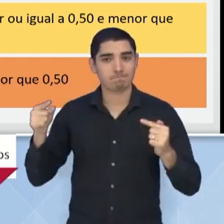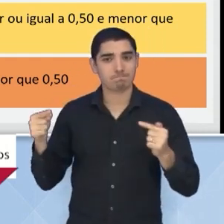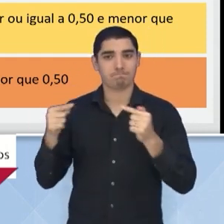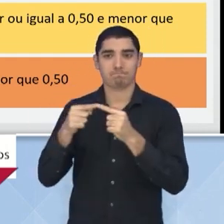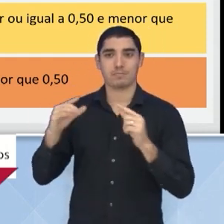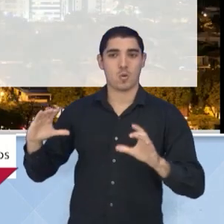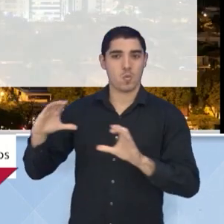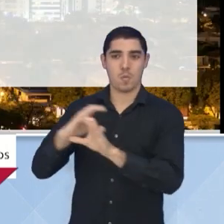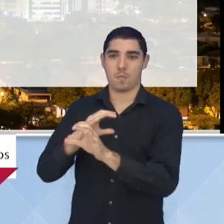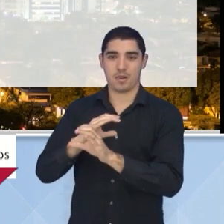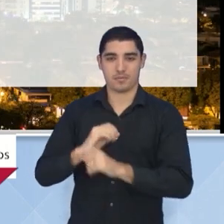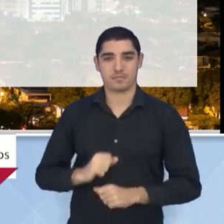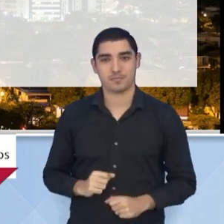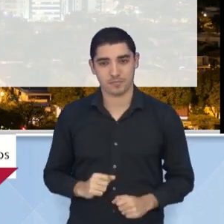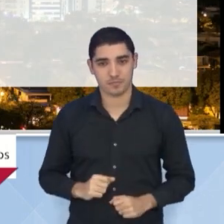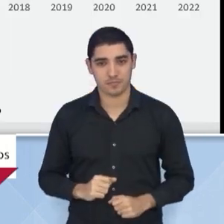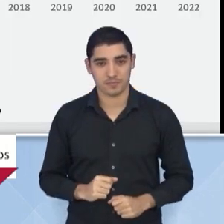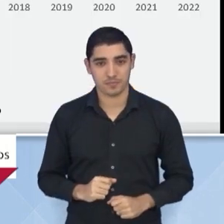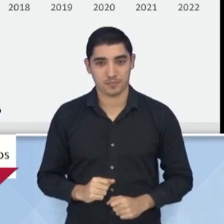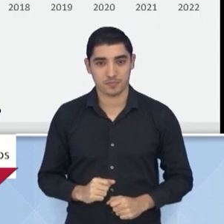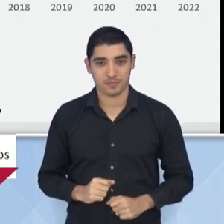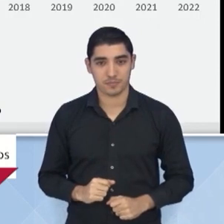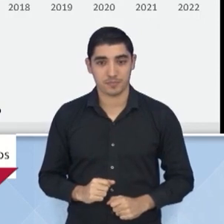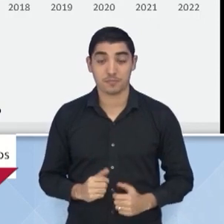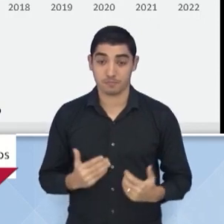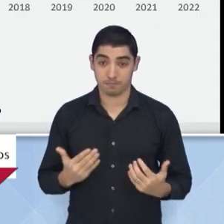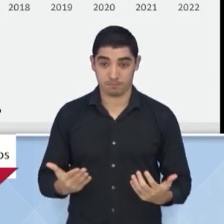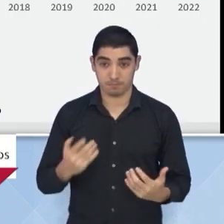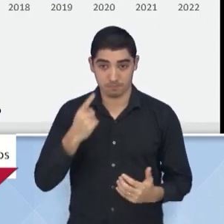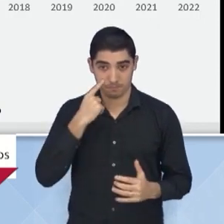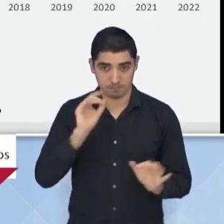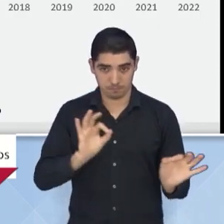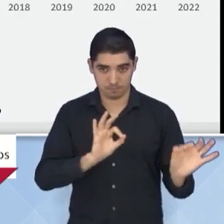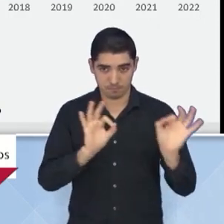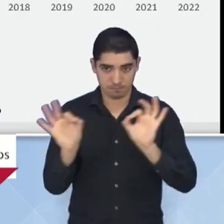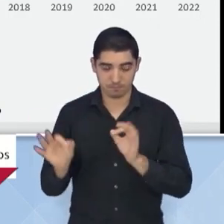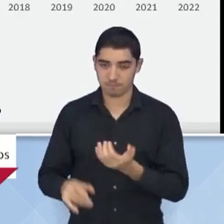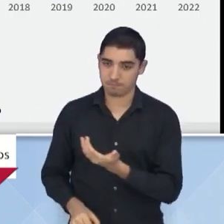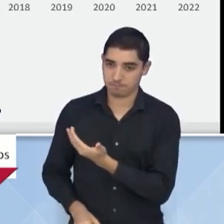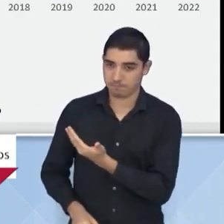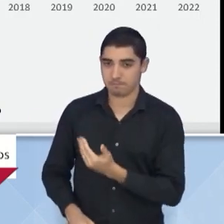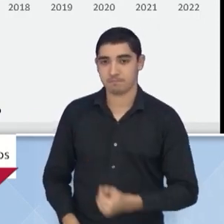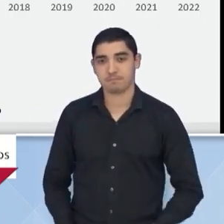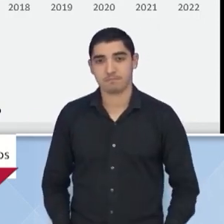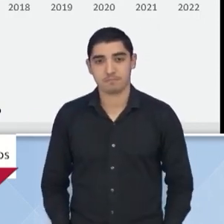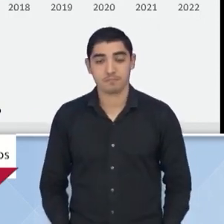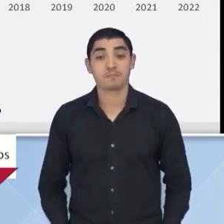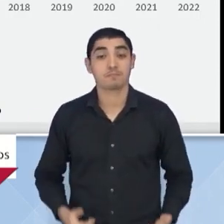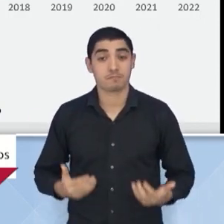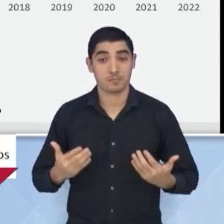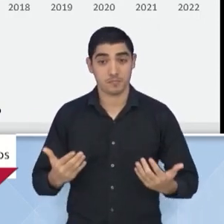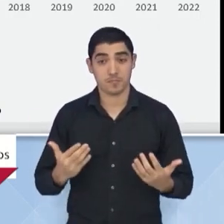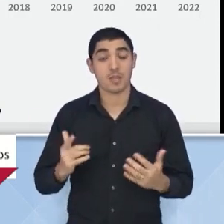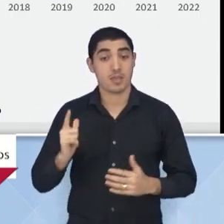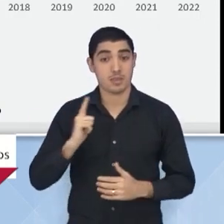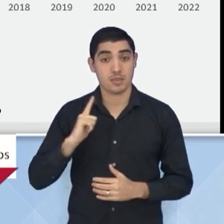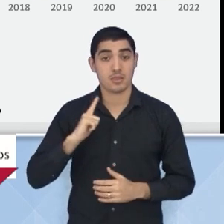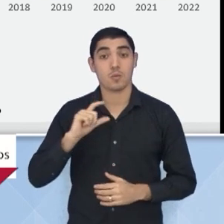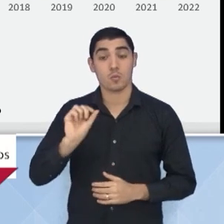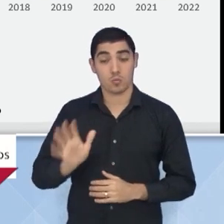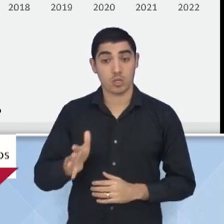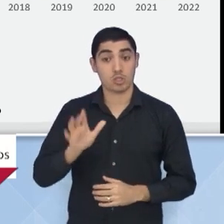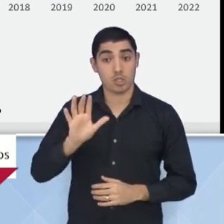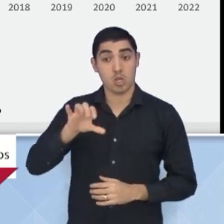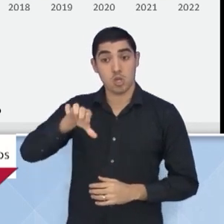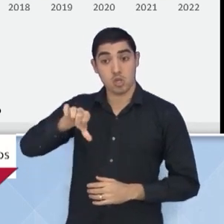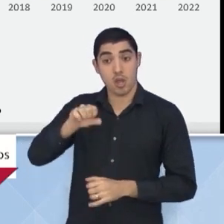legislação vigente vamos lá pro resultado aqui a gente tem 9 anos